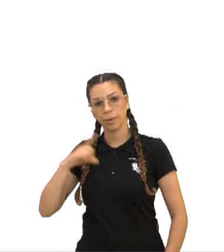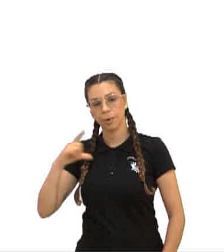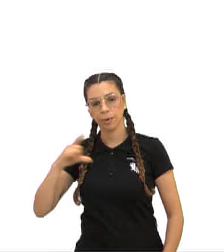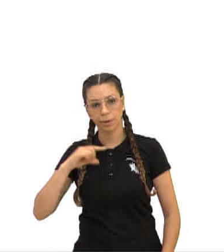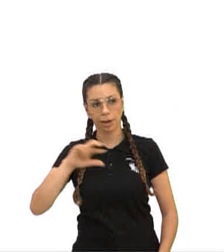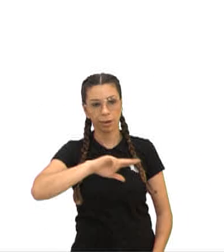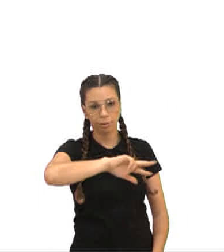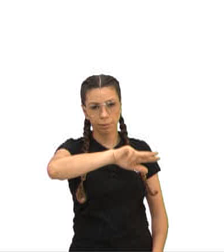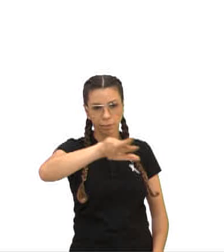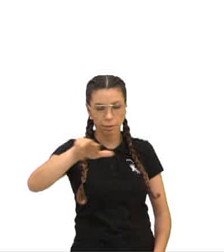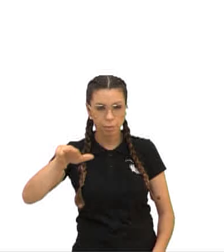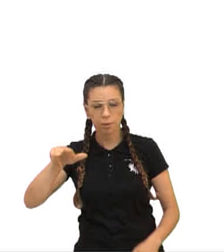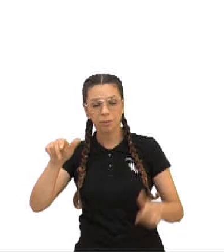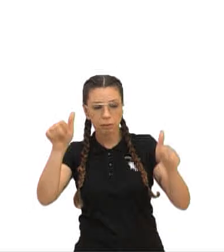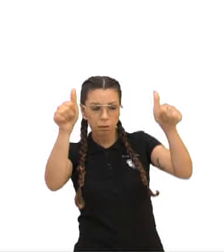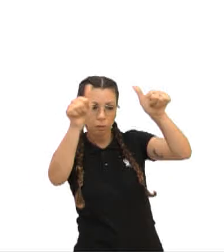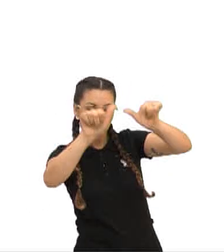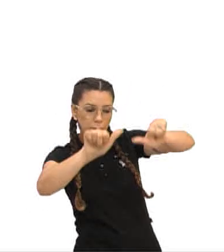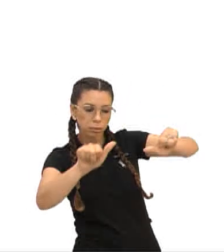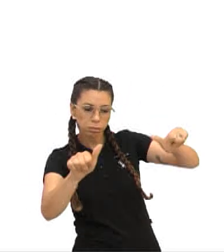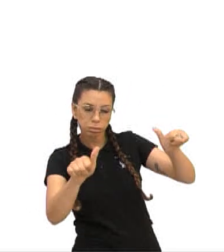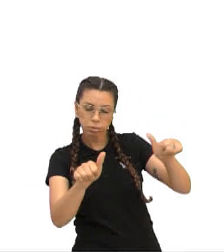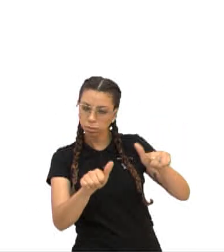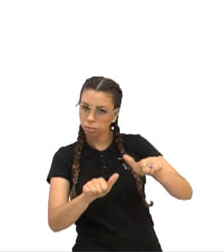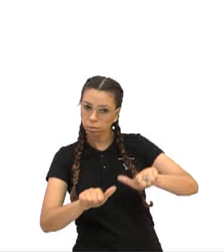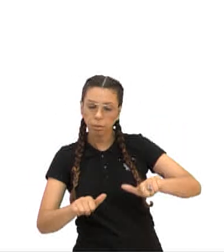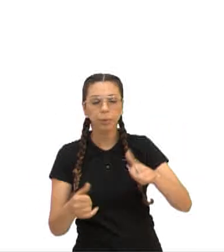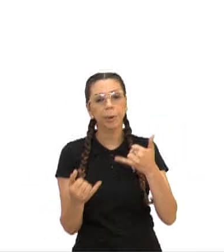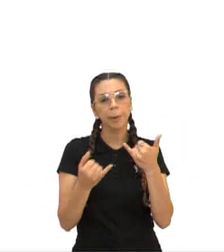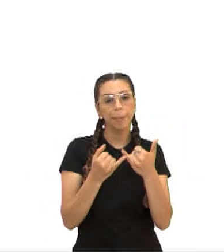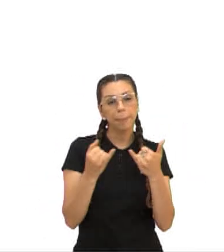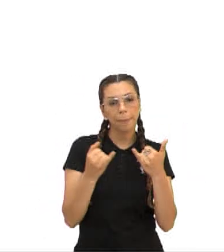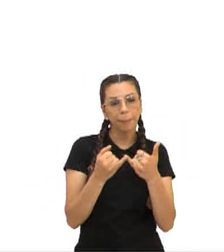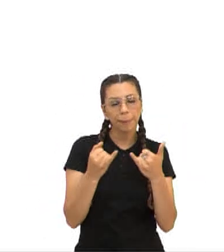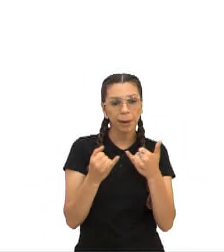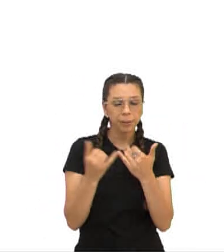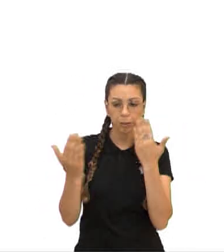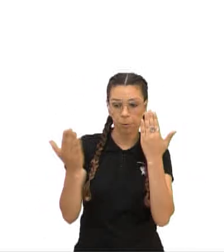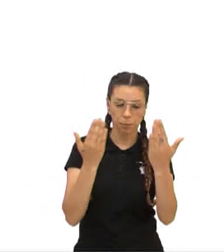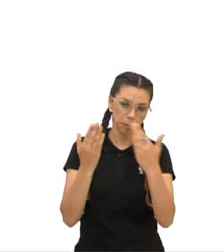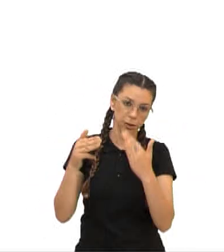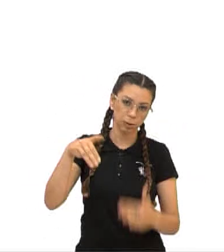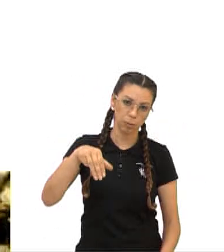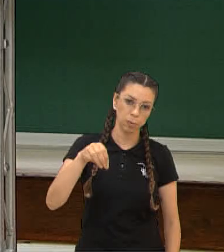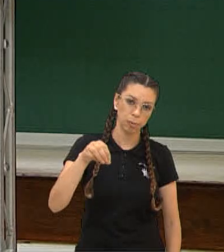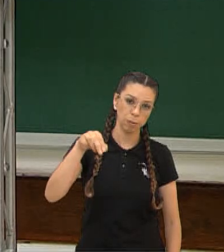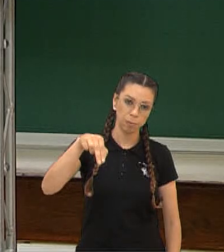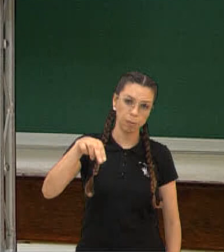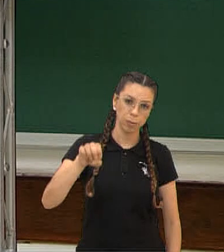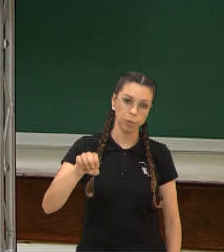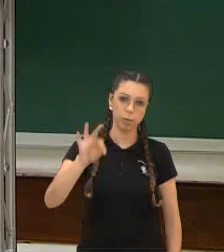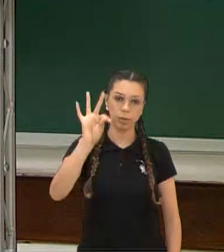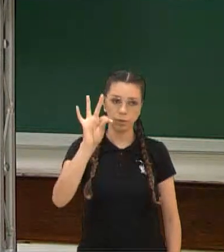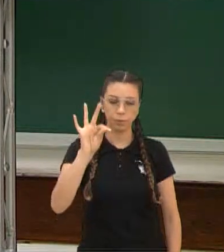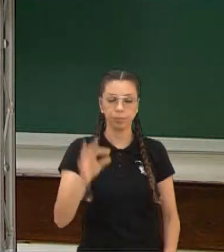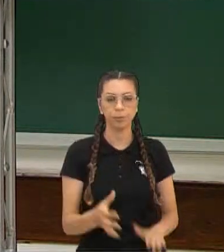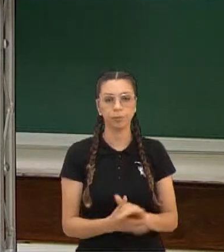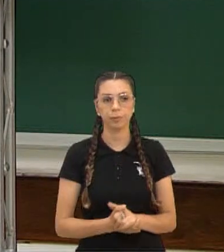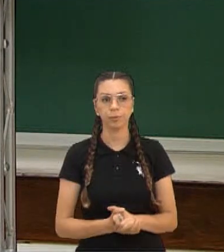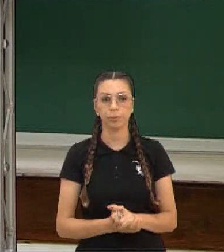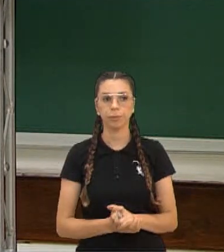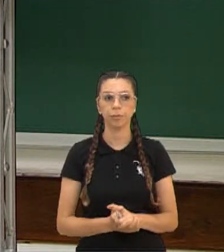uma geometria mais montada perto daquilo que a gente vê das obras do Monet, tá? Mais